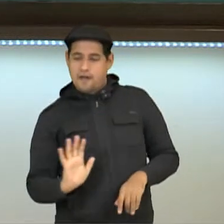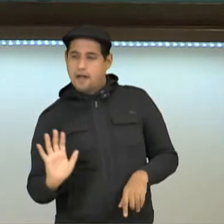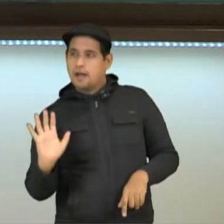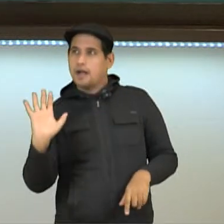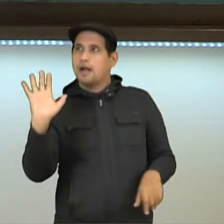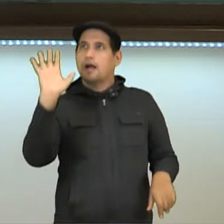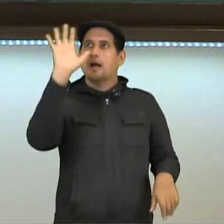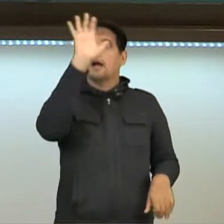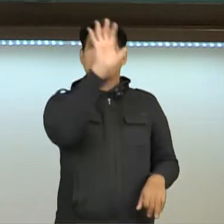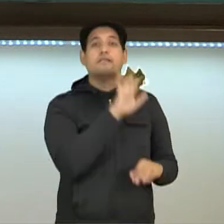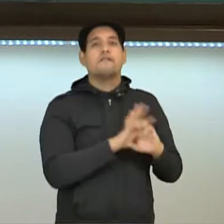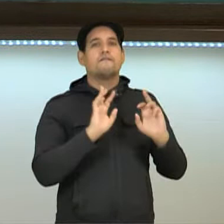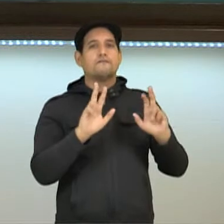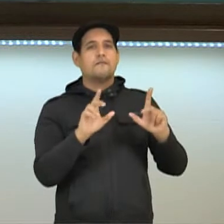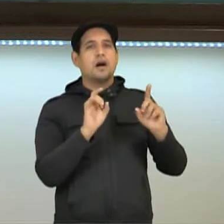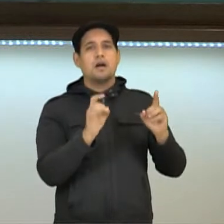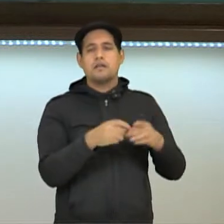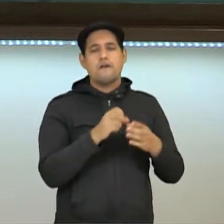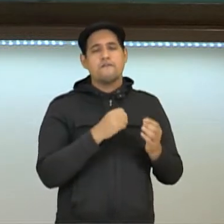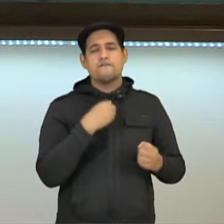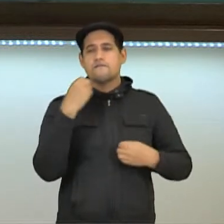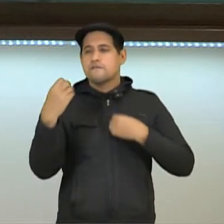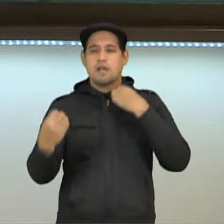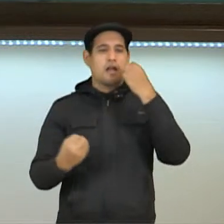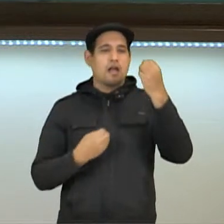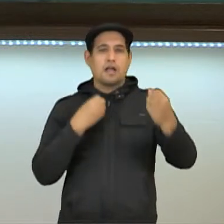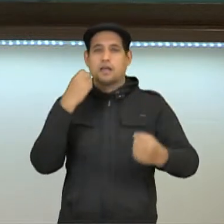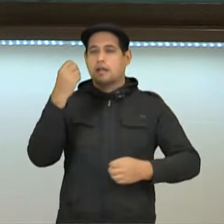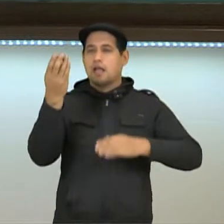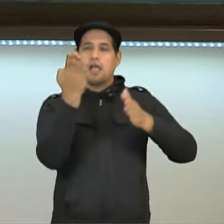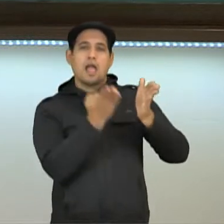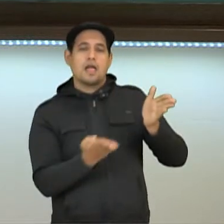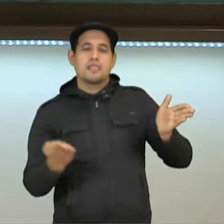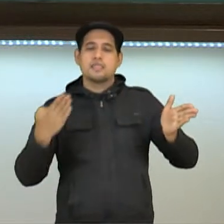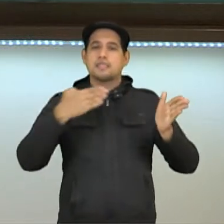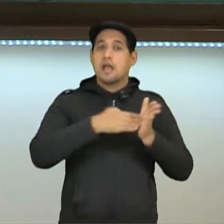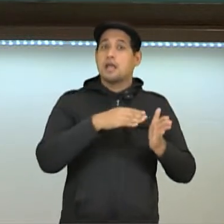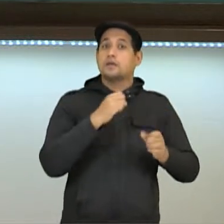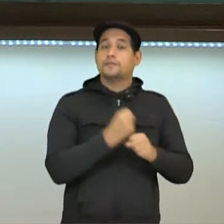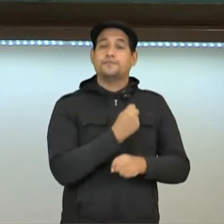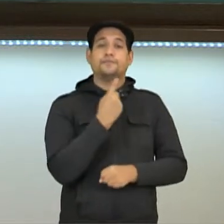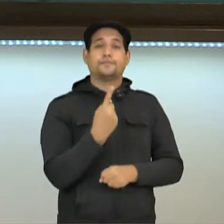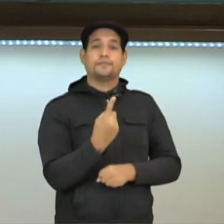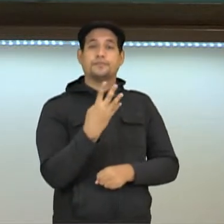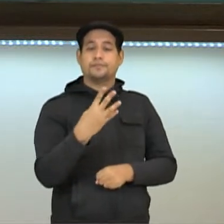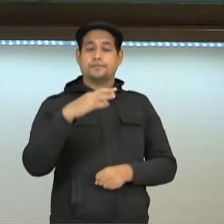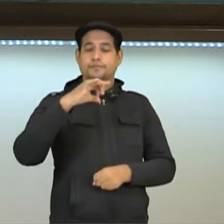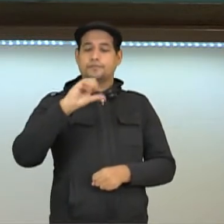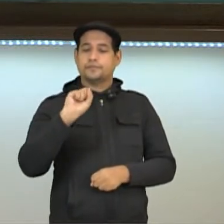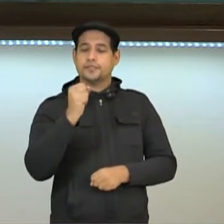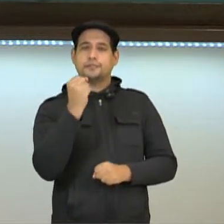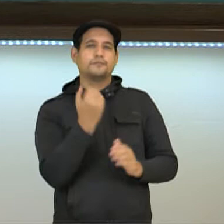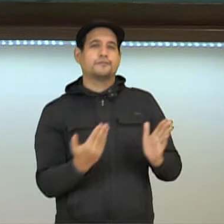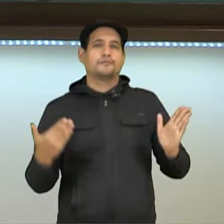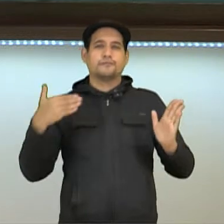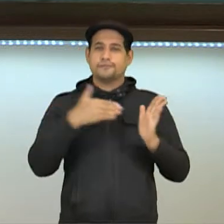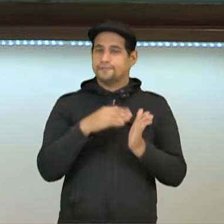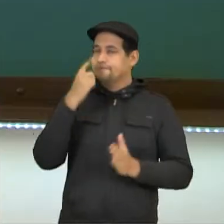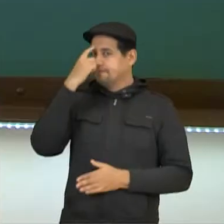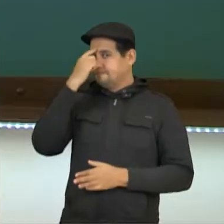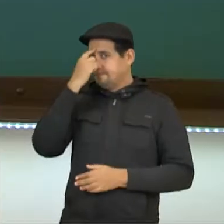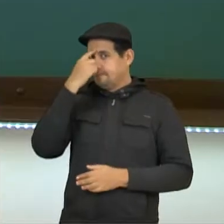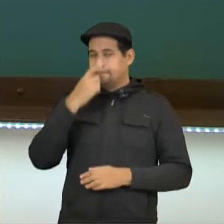de várias expedições que foram feitas até finalmente em 1498 chegar às